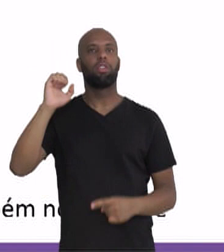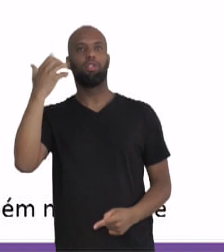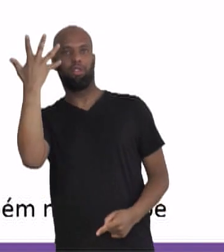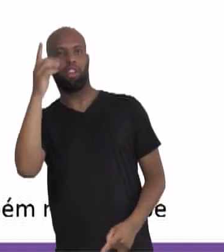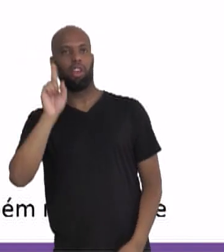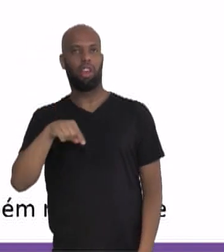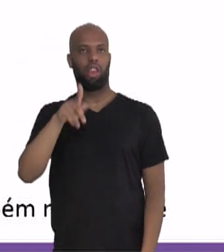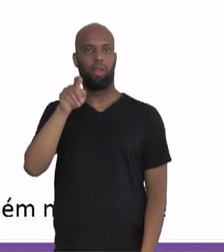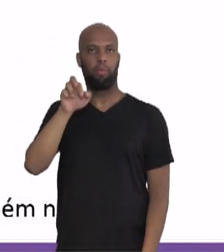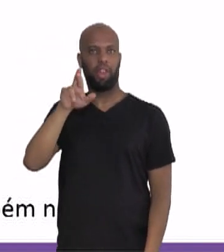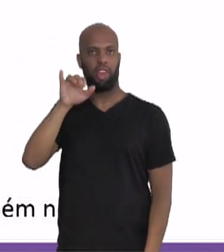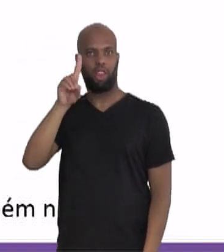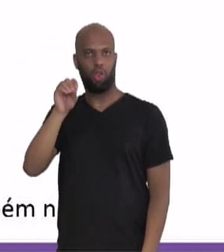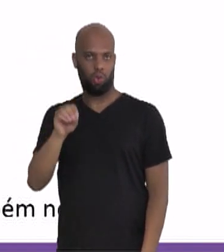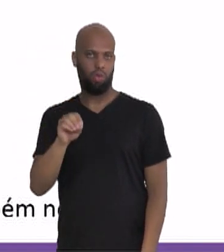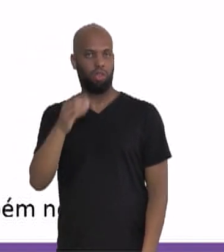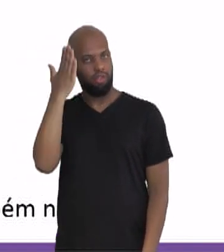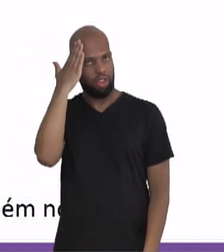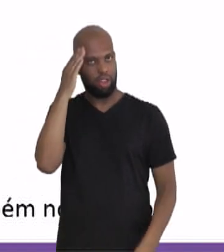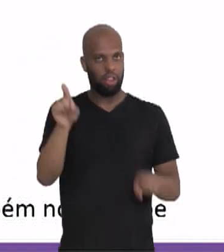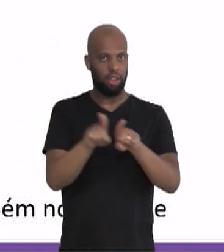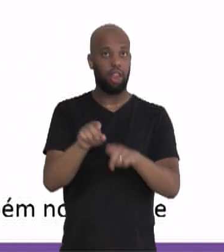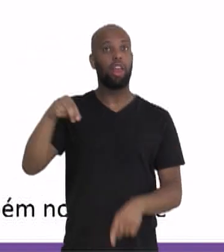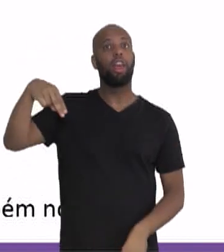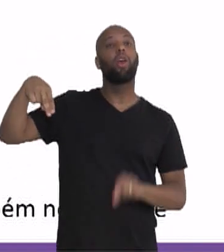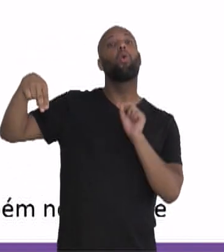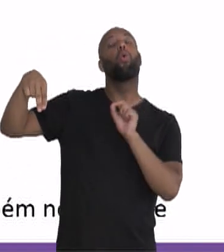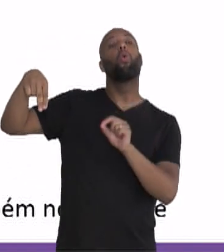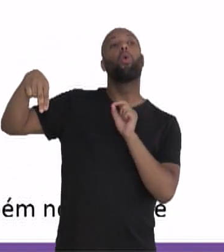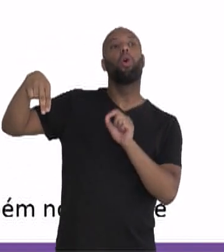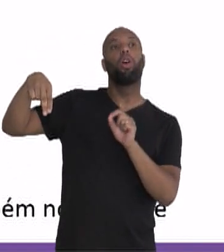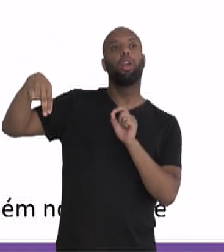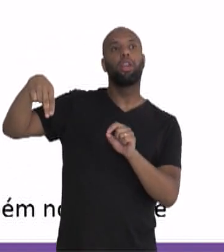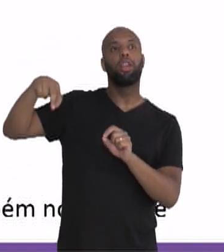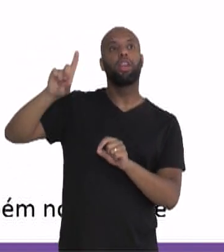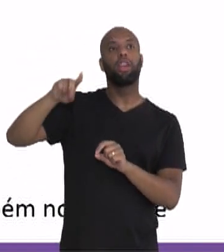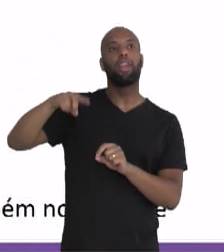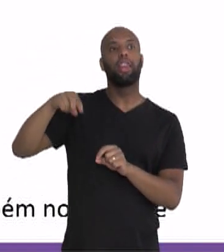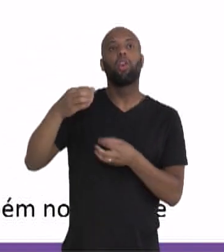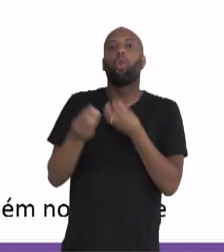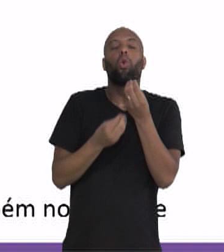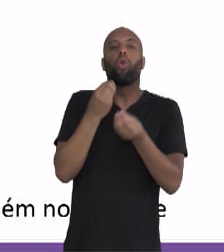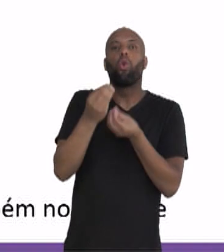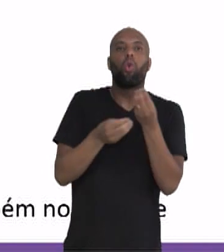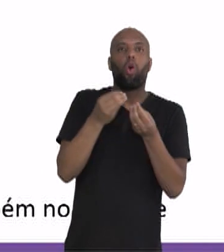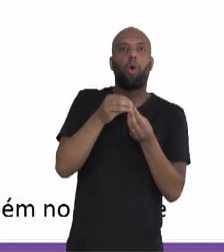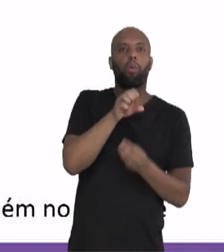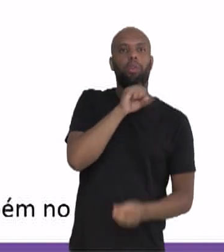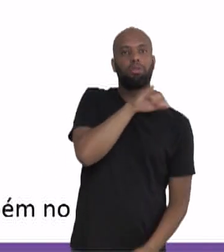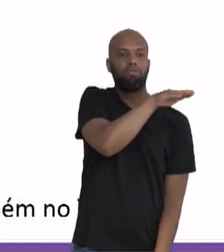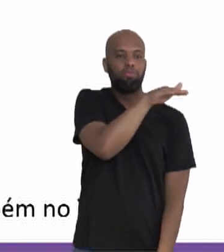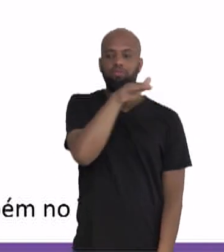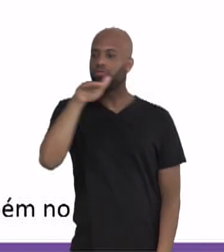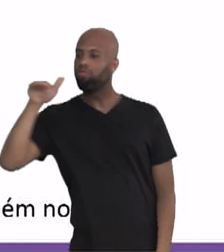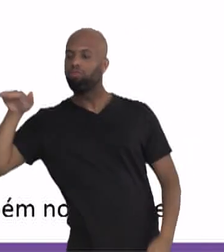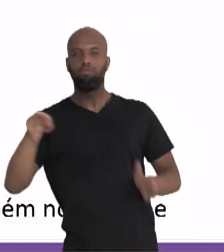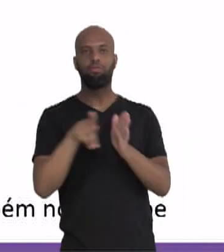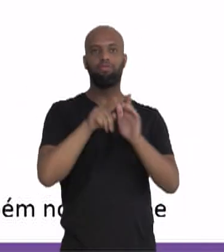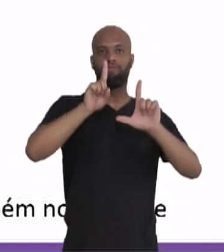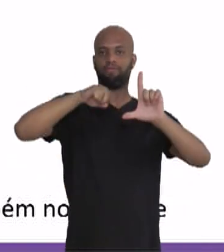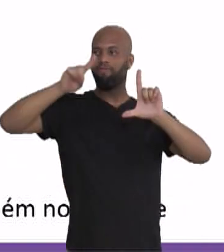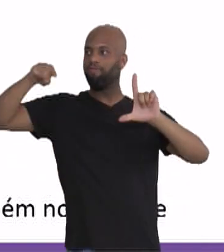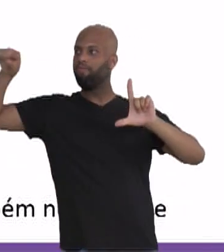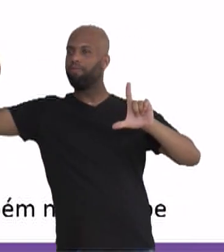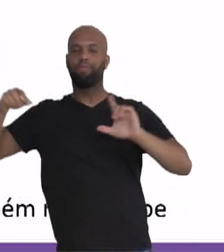pode definir esse período aqui. E o n é definido pelo deslocamento horizontal desse gráfico, tá